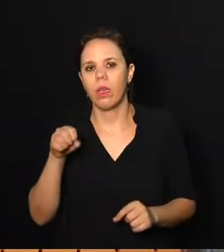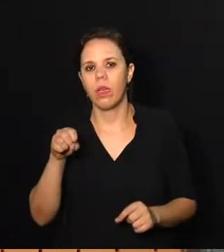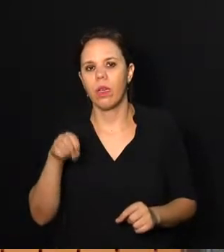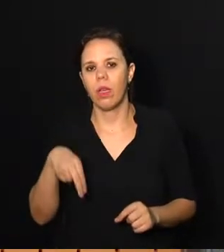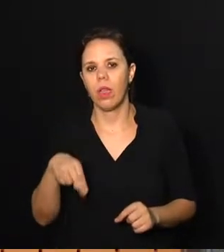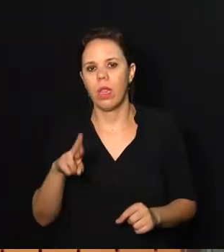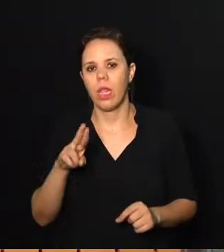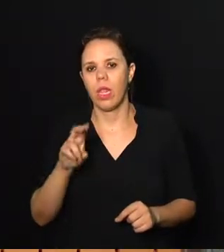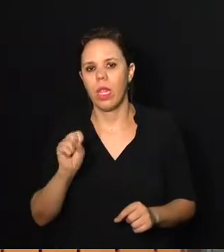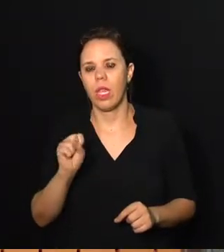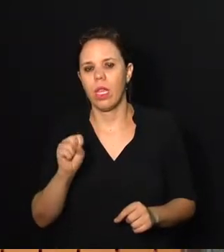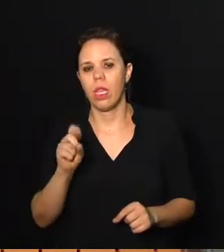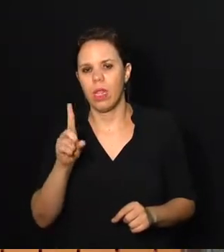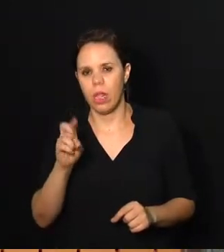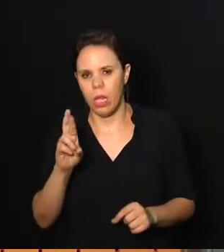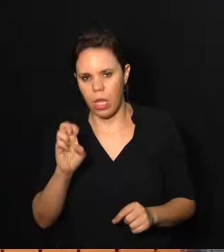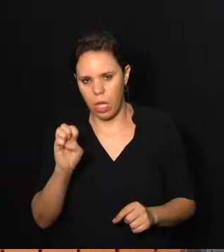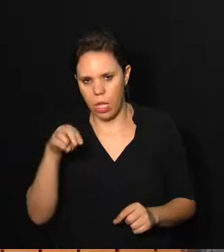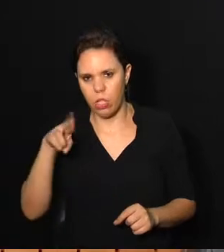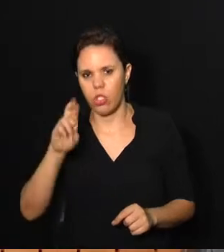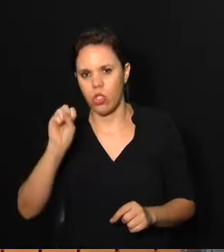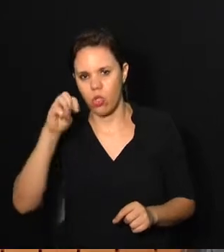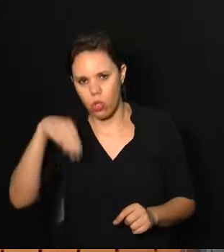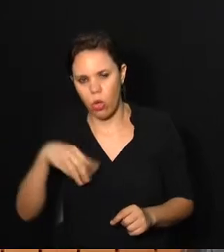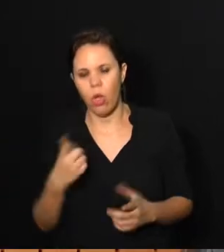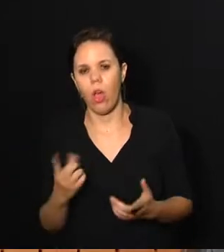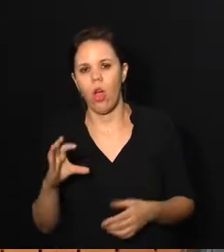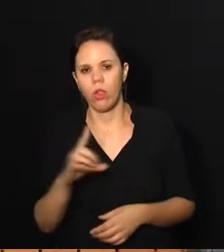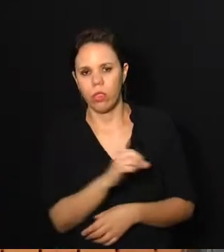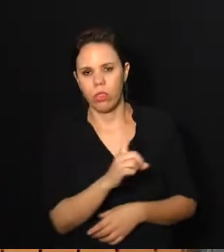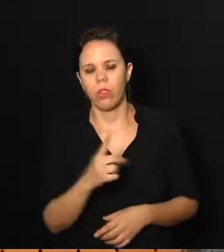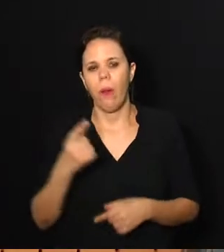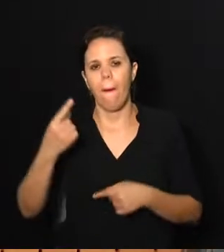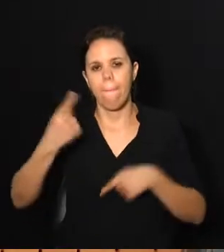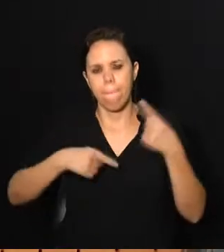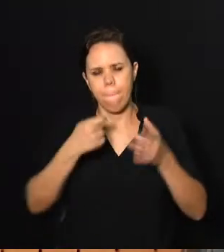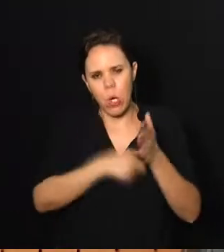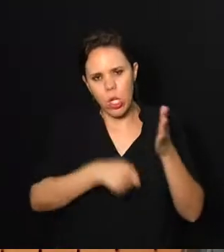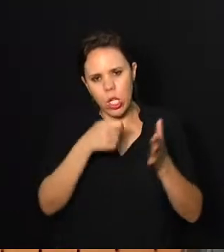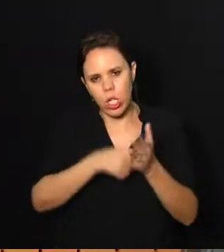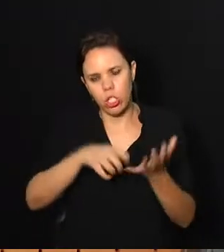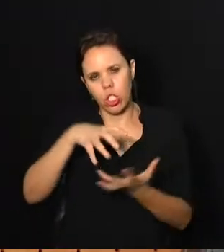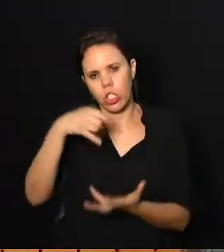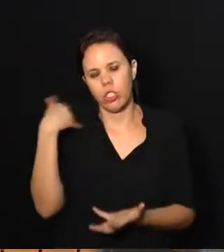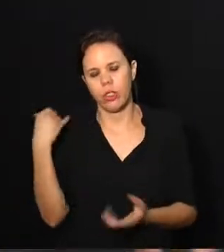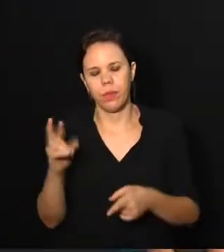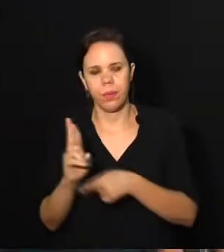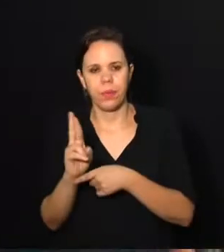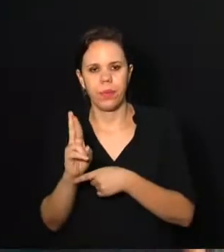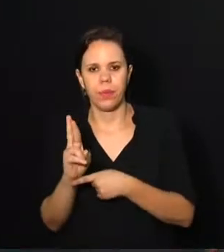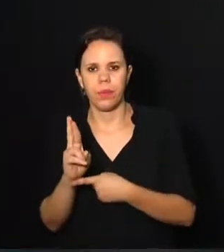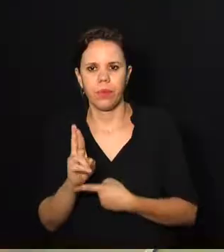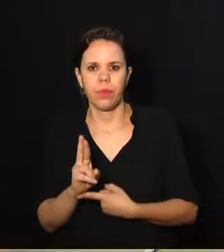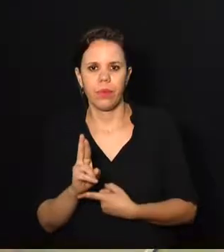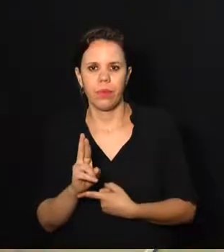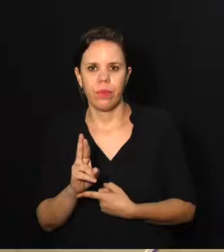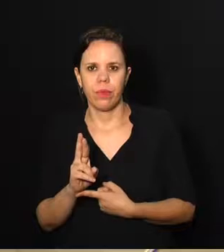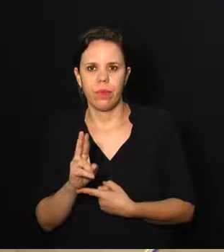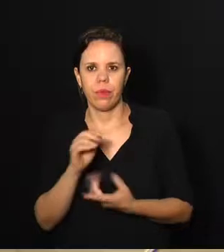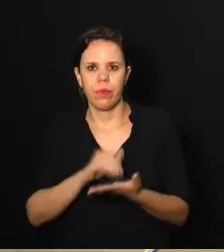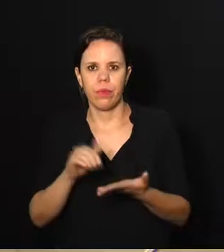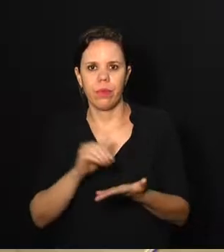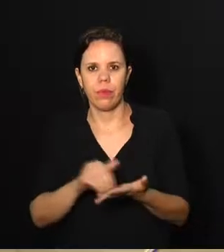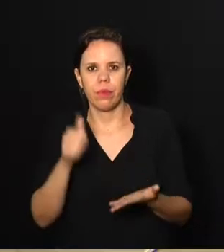Gonçalves, que é o coordenador de política para a pessoa idosa, representando aqui a